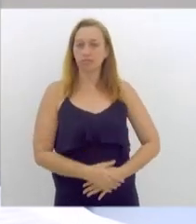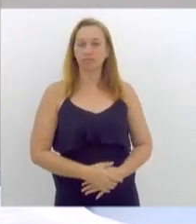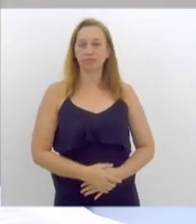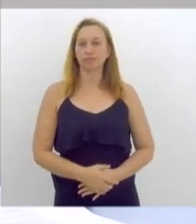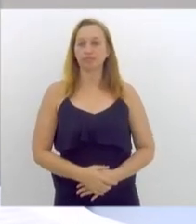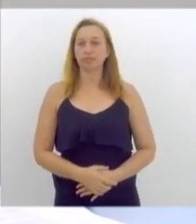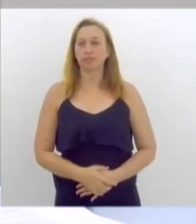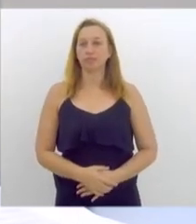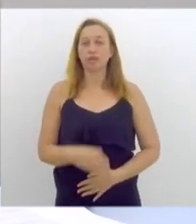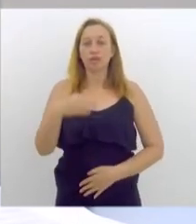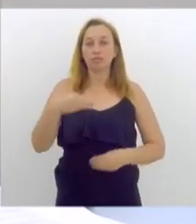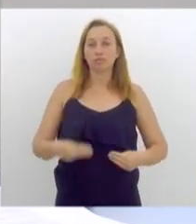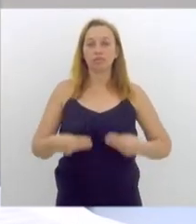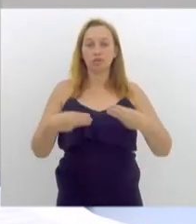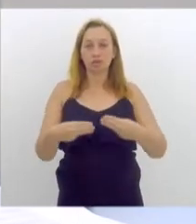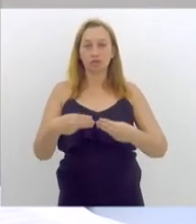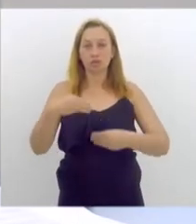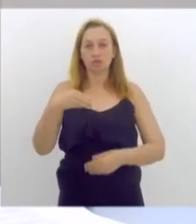Barroso